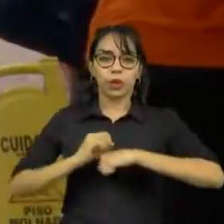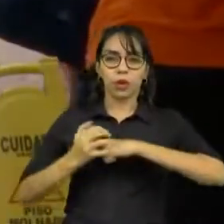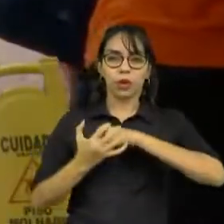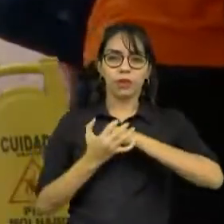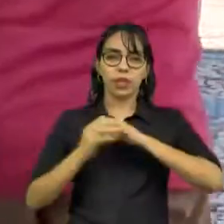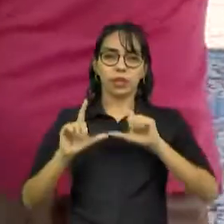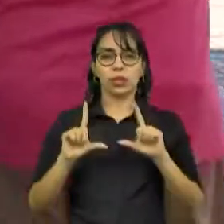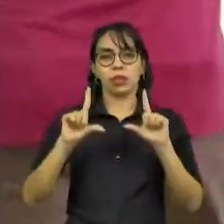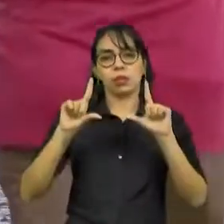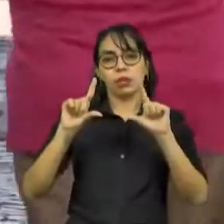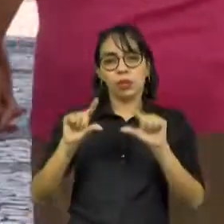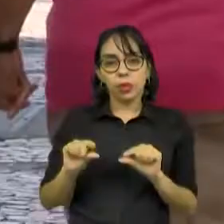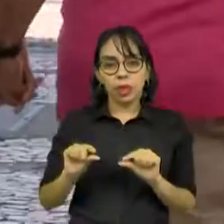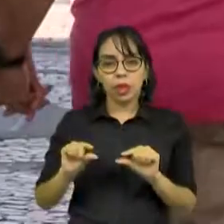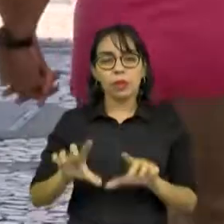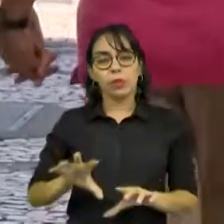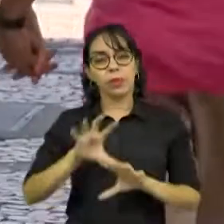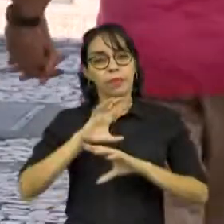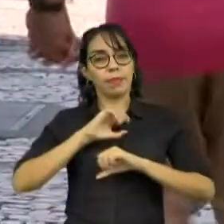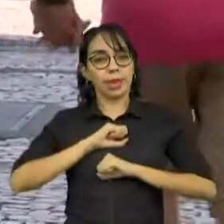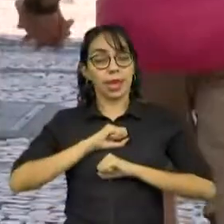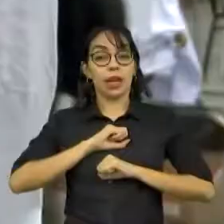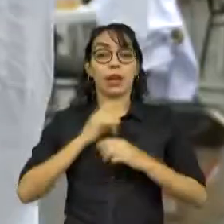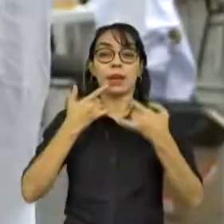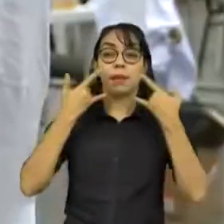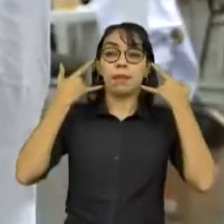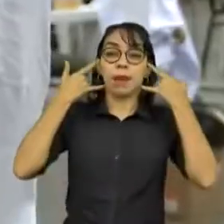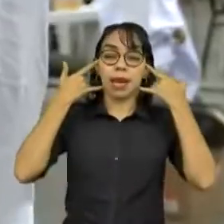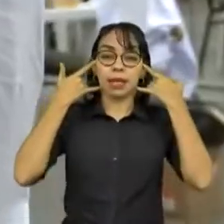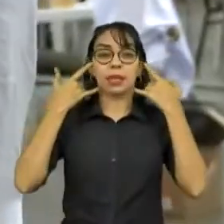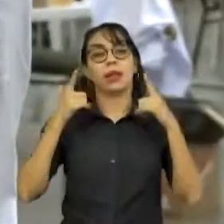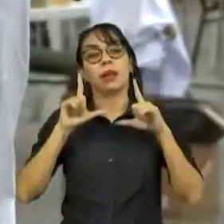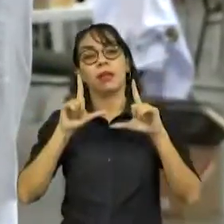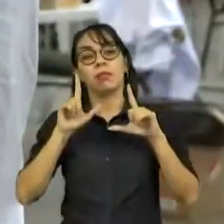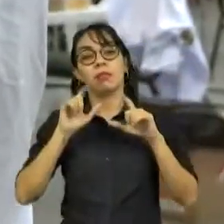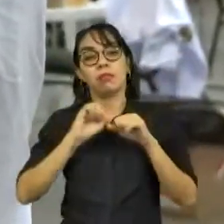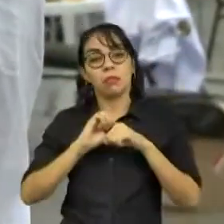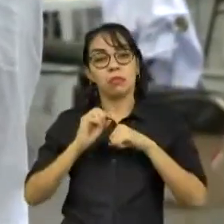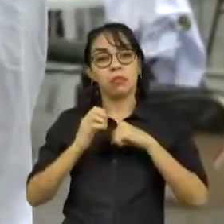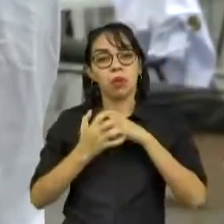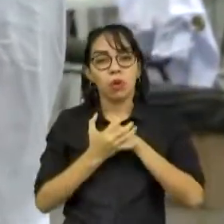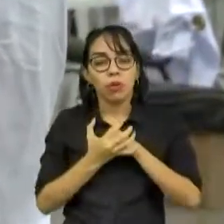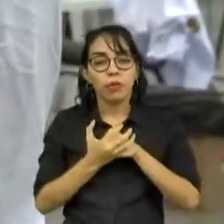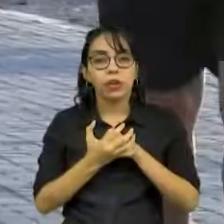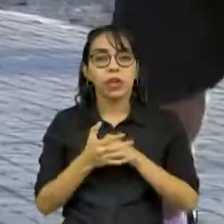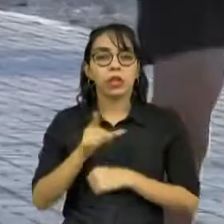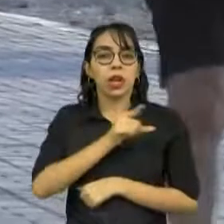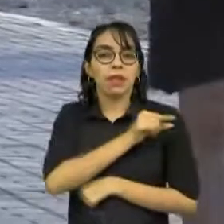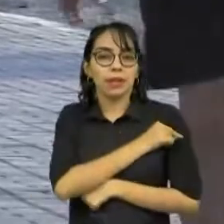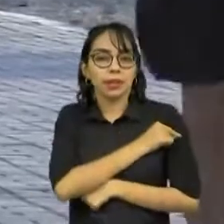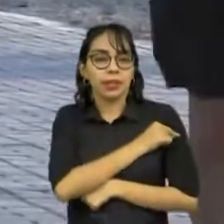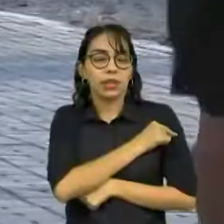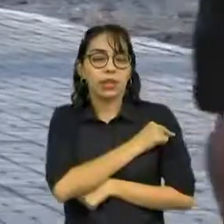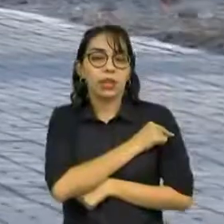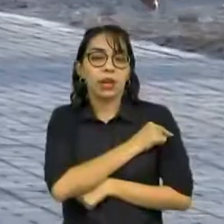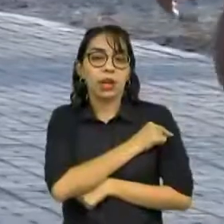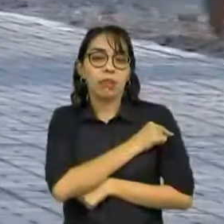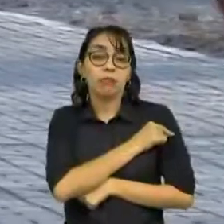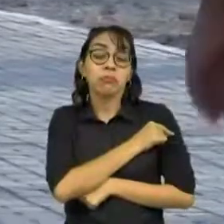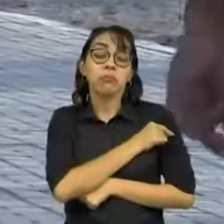Covid-19, a não obrigatoriedade do uso de máscaras e o avanço da vacinação estão mudando o cenário do turismo no